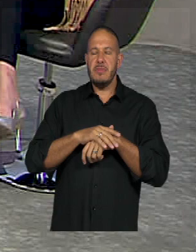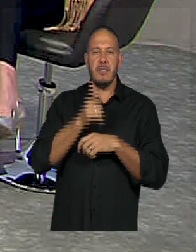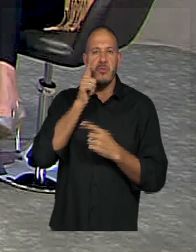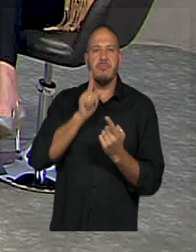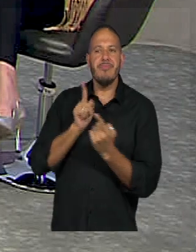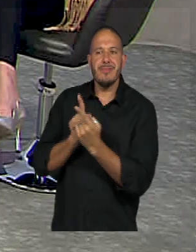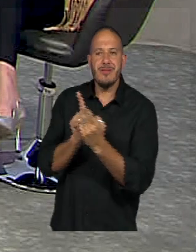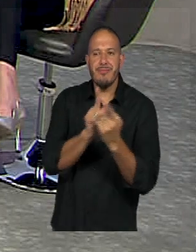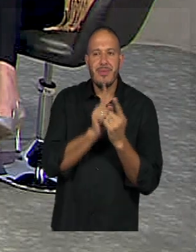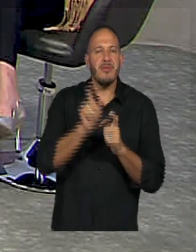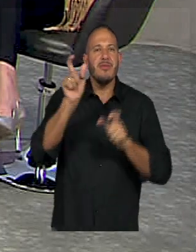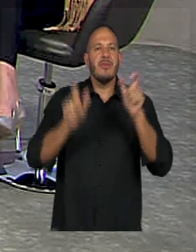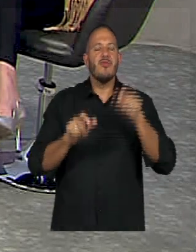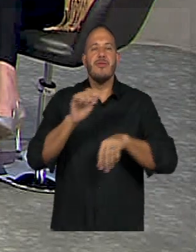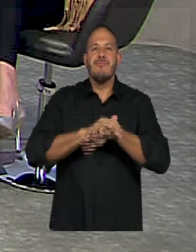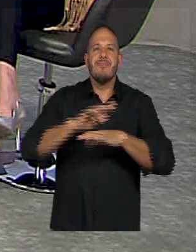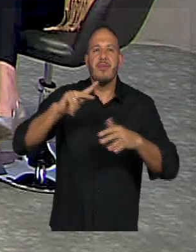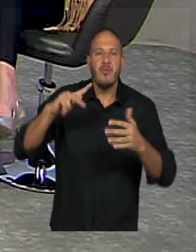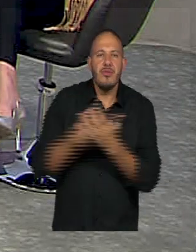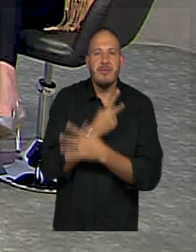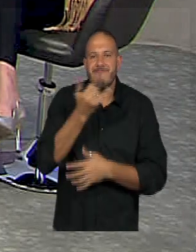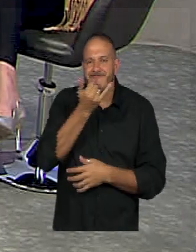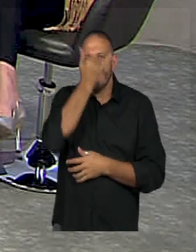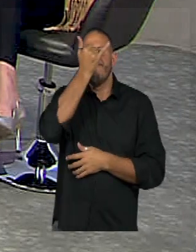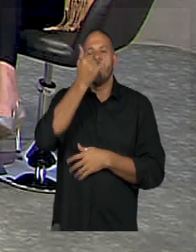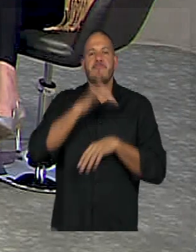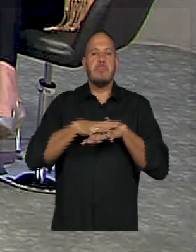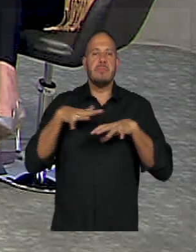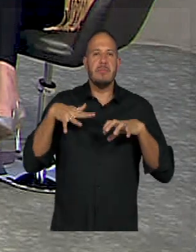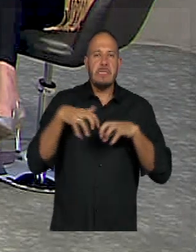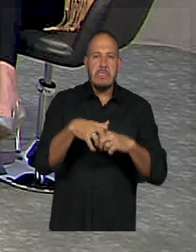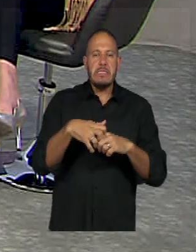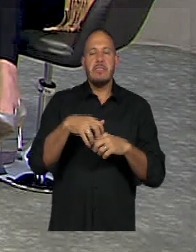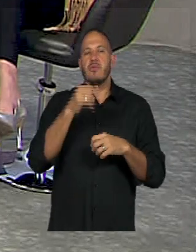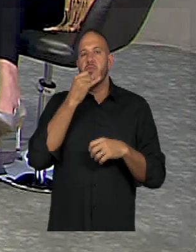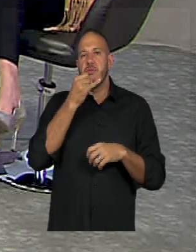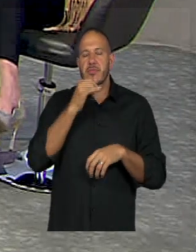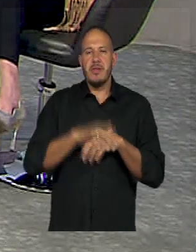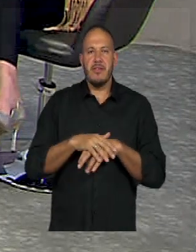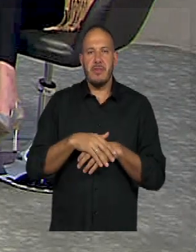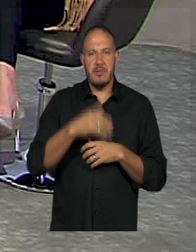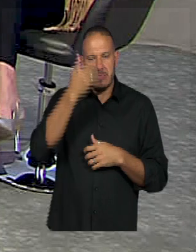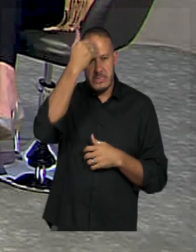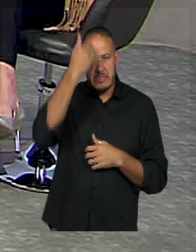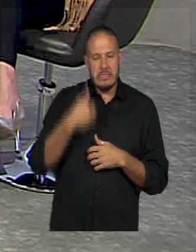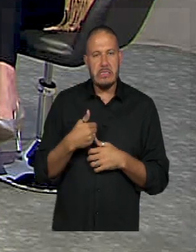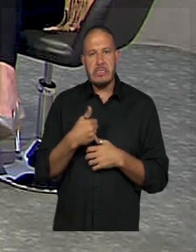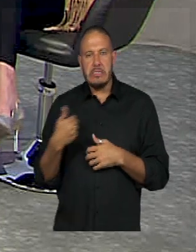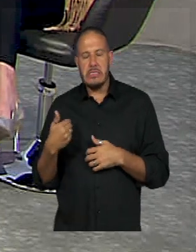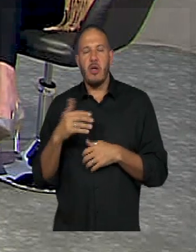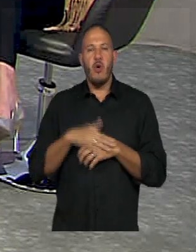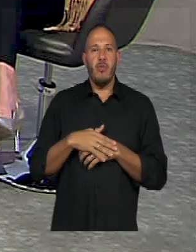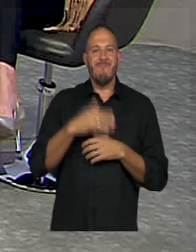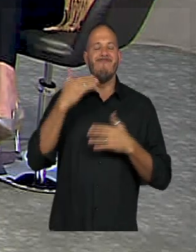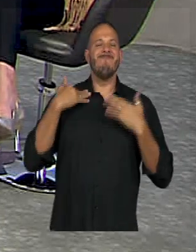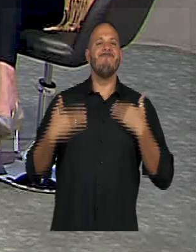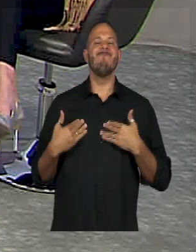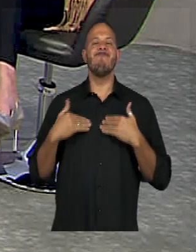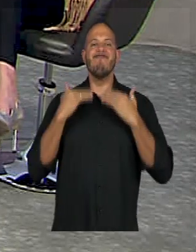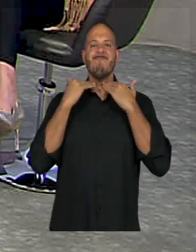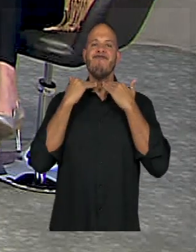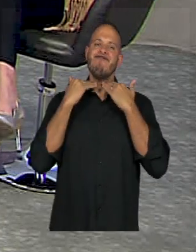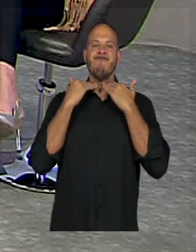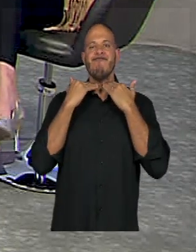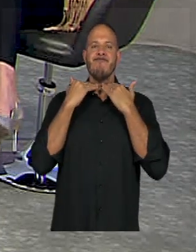às vítimas com sequelas graves de trânsito, como, por exemplo, uma paraplegia, uma tetraplegia? Existe esse apoio?